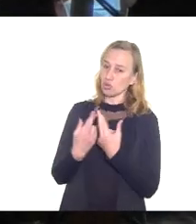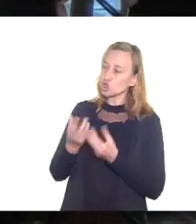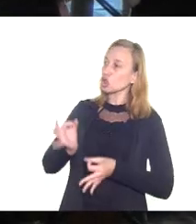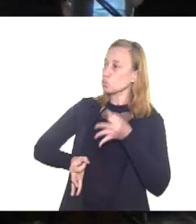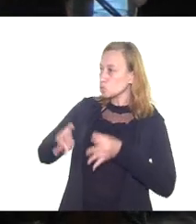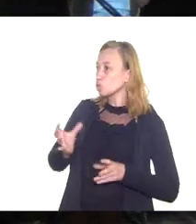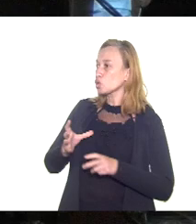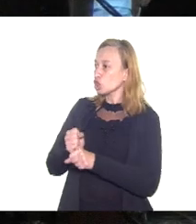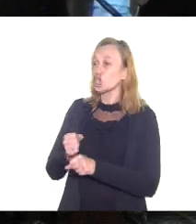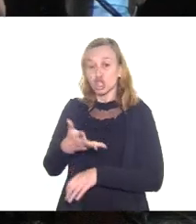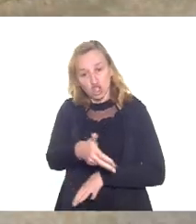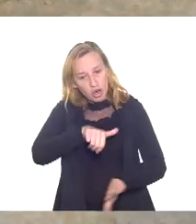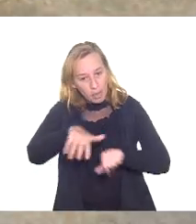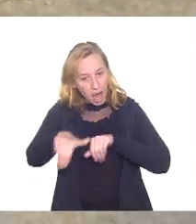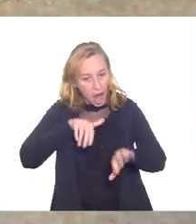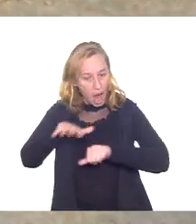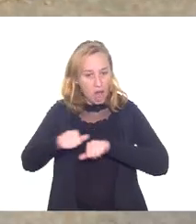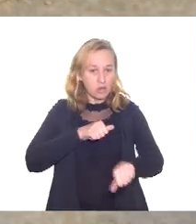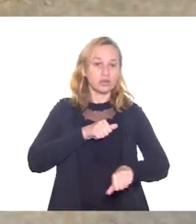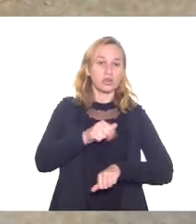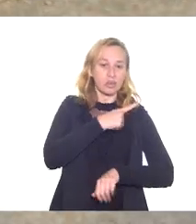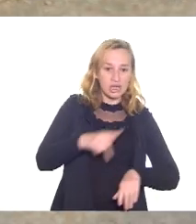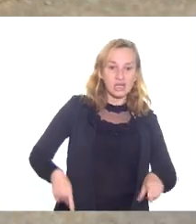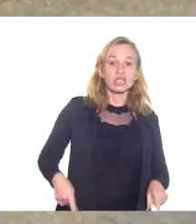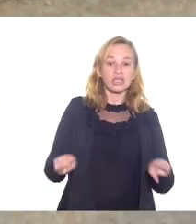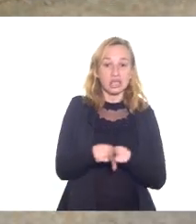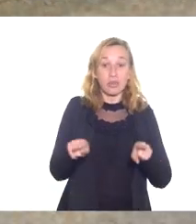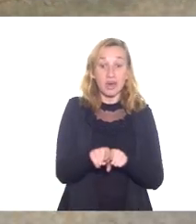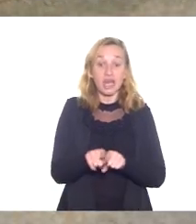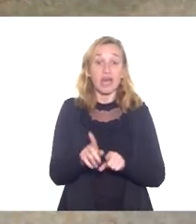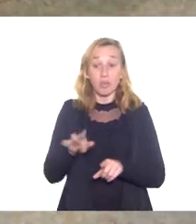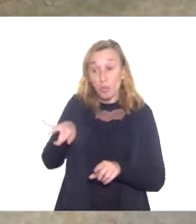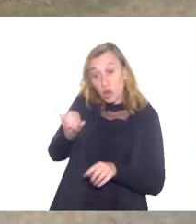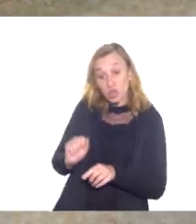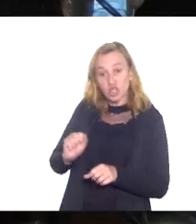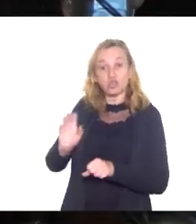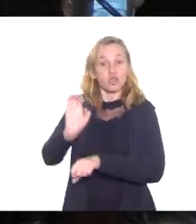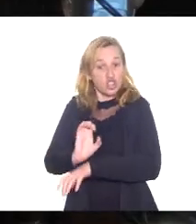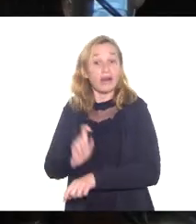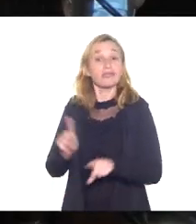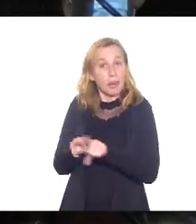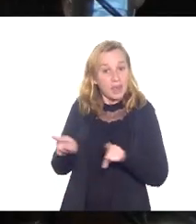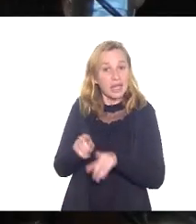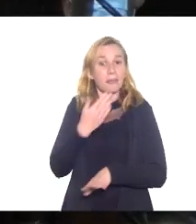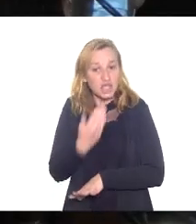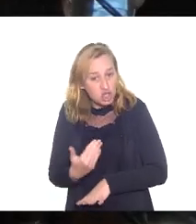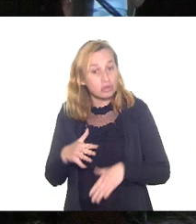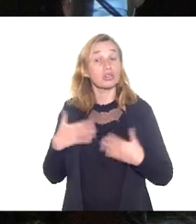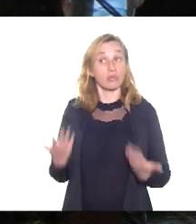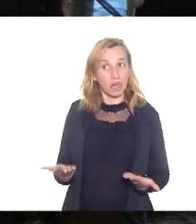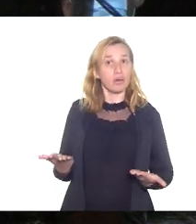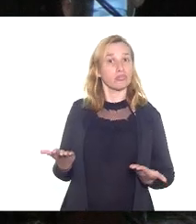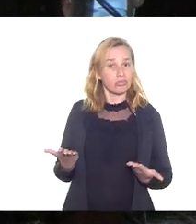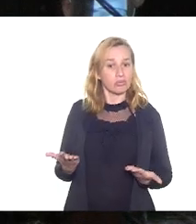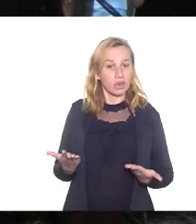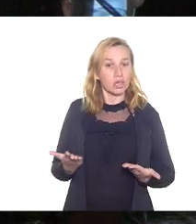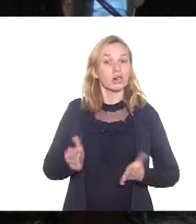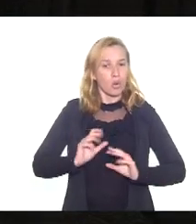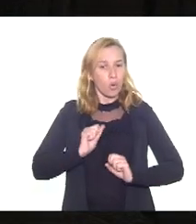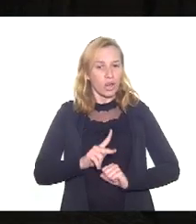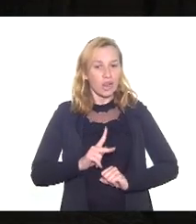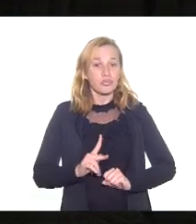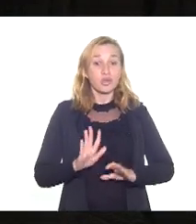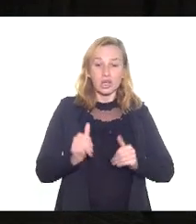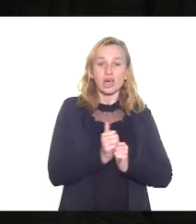Contas, chamar o presidente. E a promotoria do Estado também está pedindo que as prefeituras demitam também uma. Com o promotor. Pois bem,